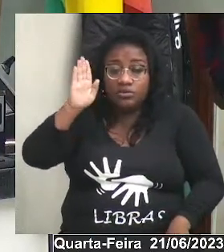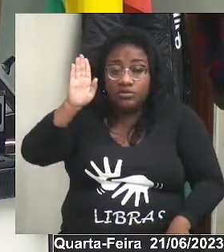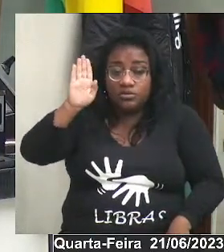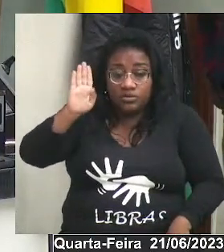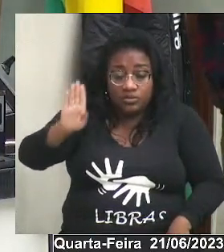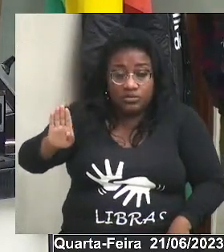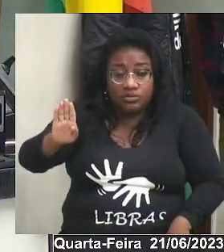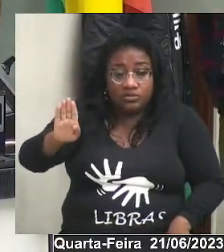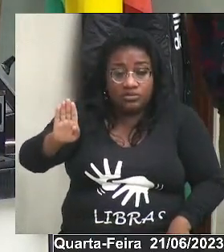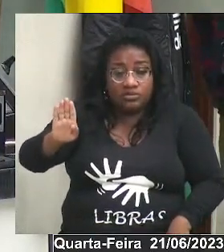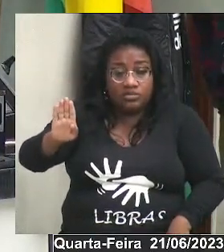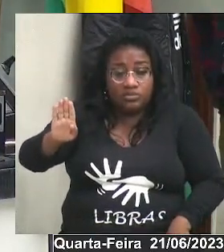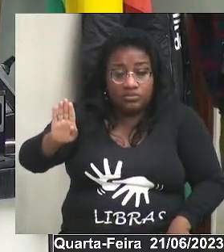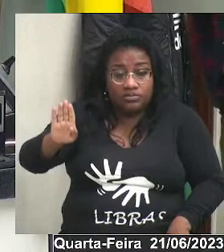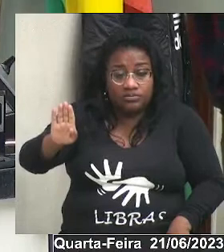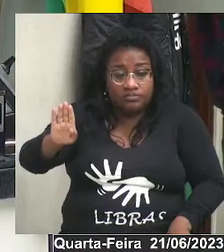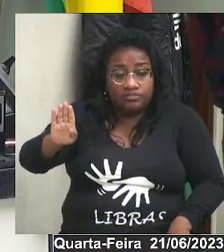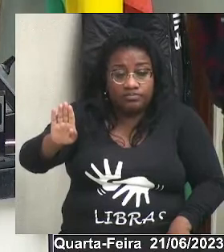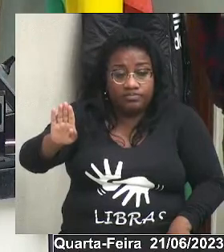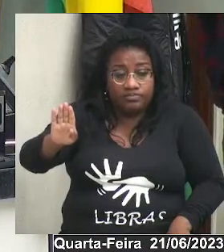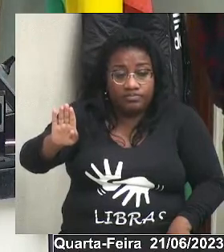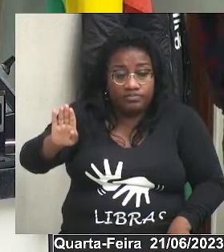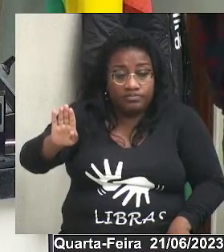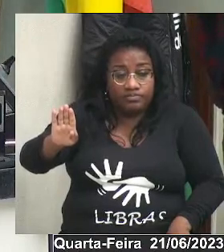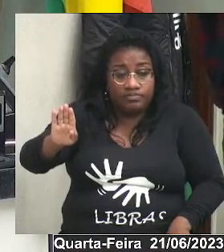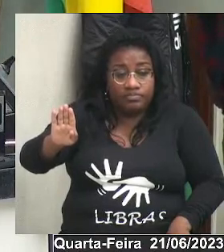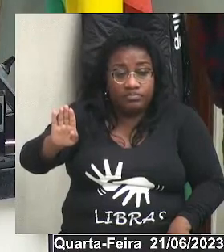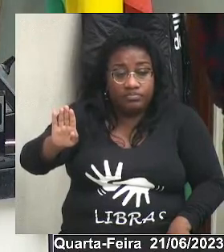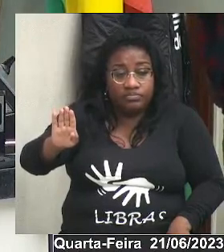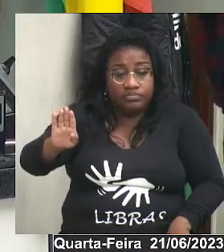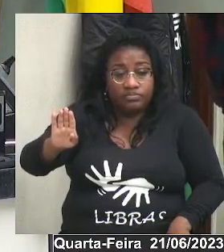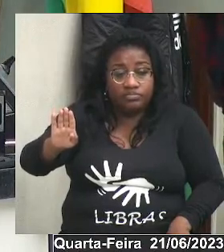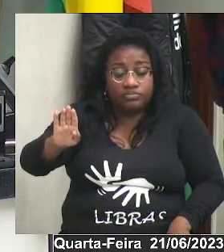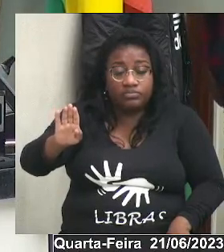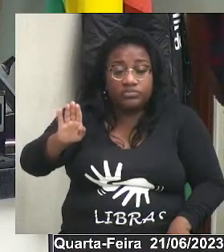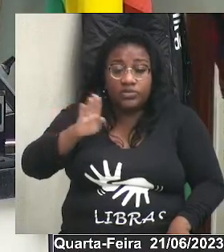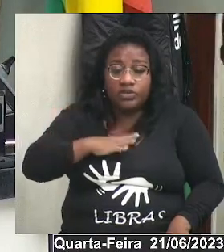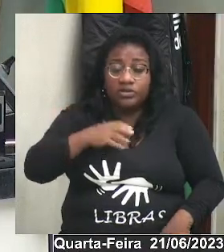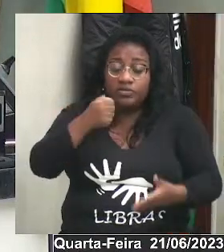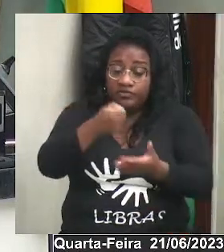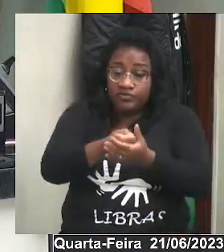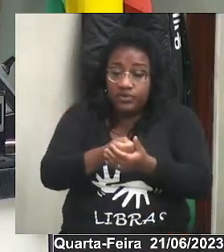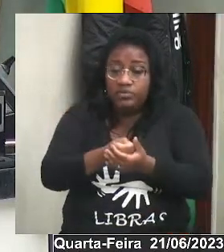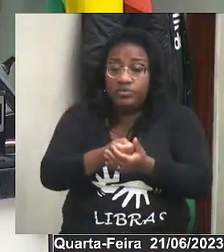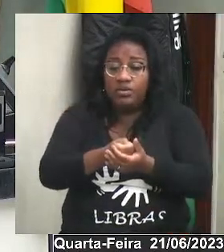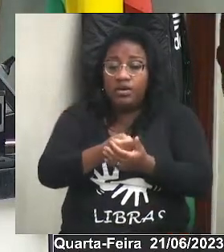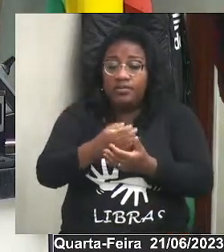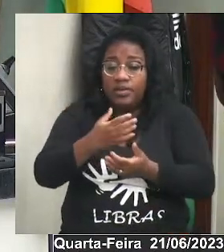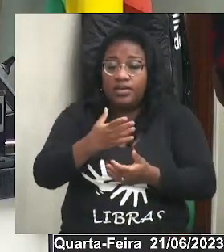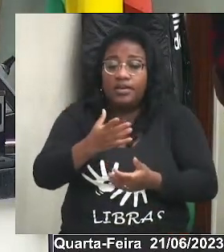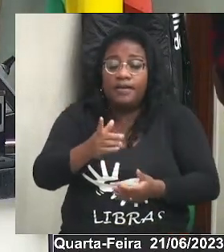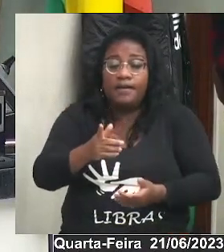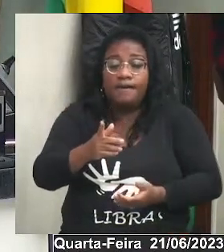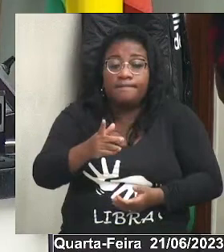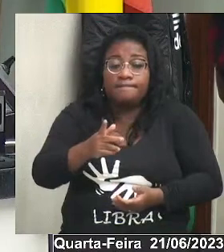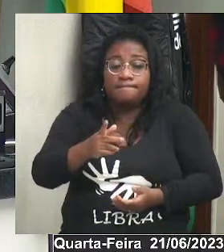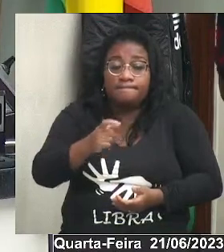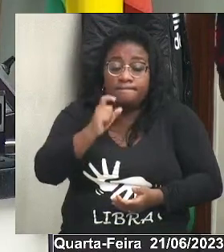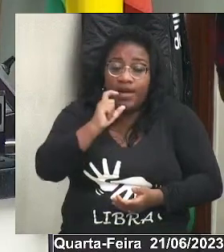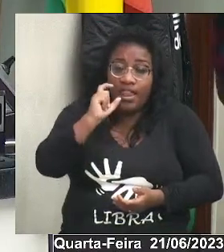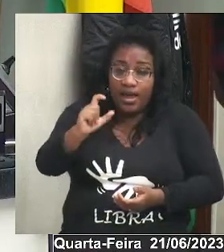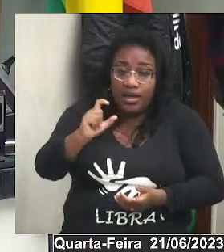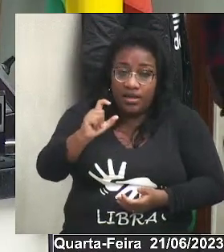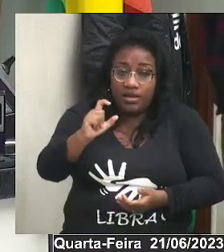para muitos que estão aqui, que eu não ia tomar nenhuma atitude antes de falar com vocês. Então eu afirmo novamente a minha palavra.